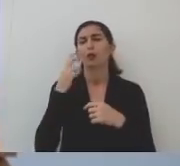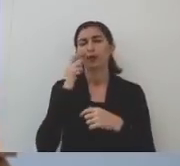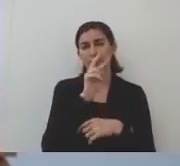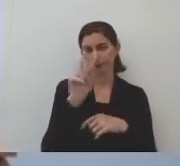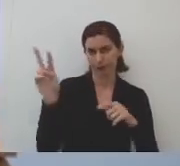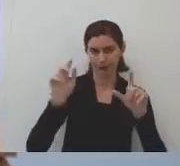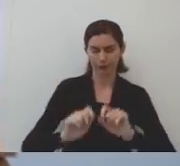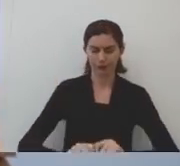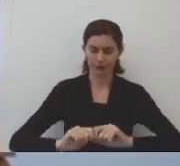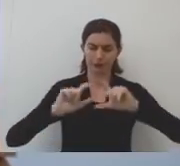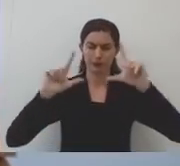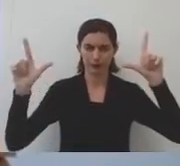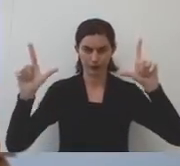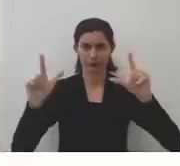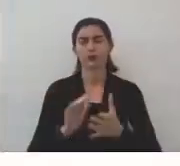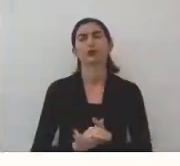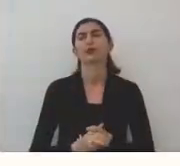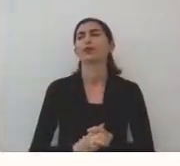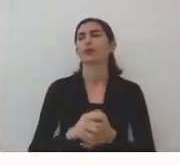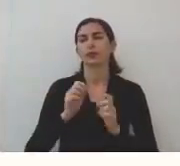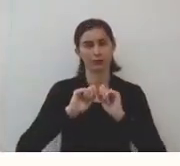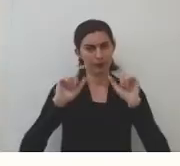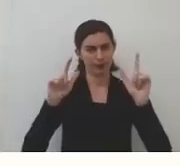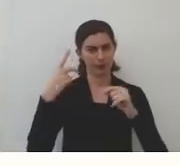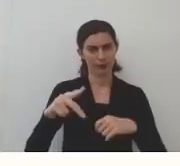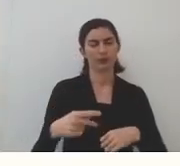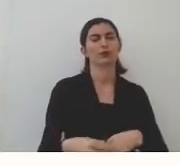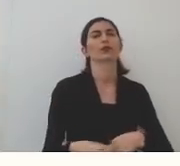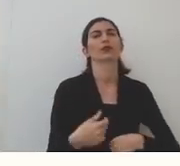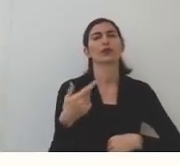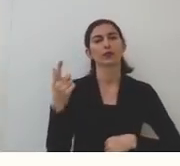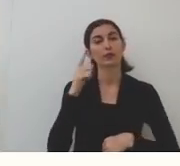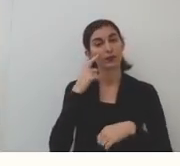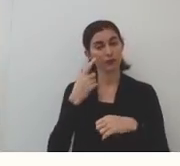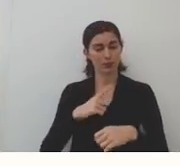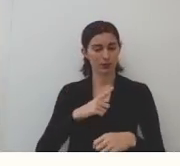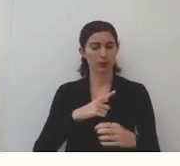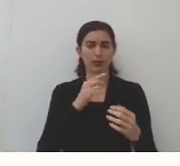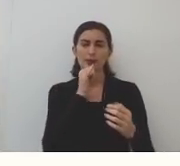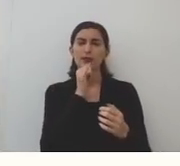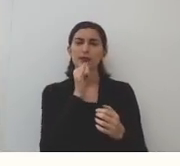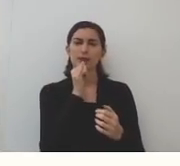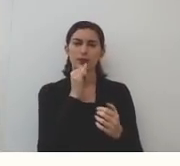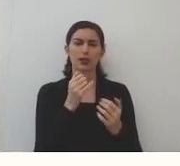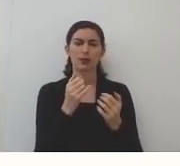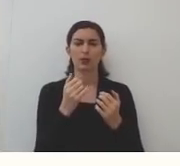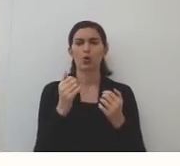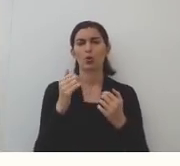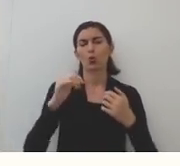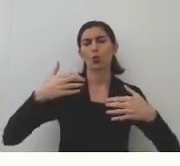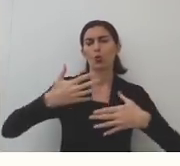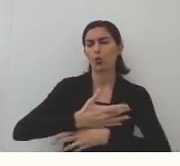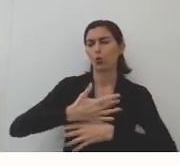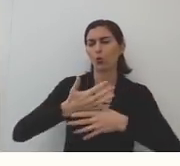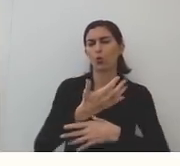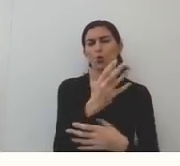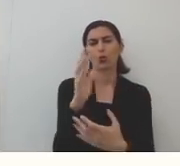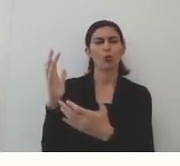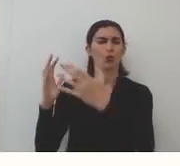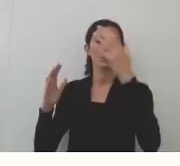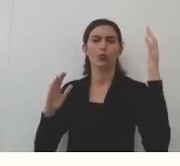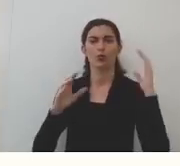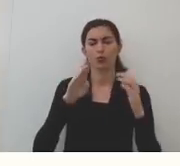olhassem ali aí na tela de vocês, certo? Então, aí a gente tem um exemplo de urbanização e